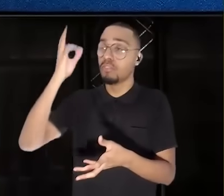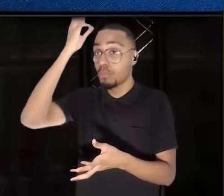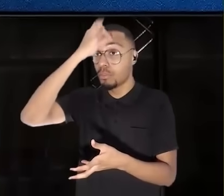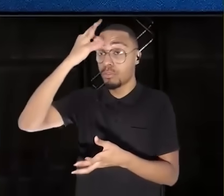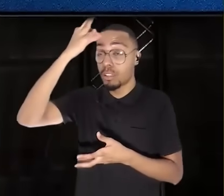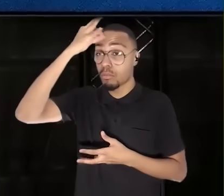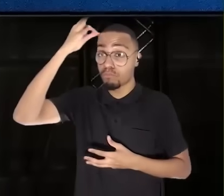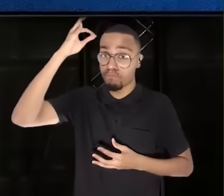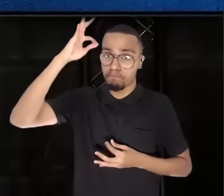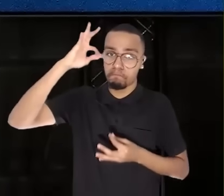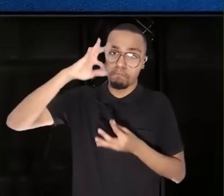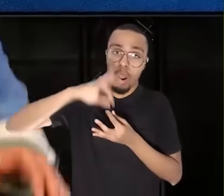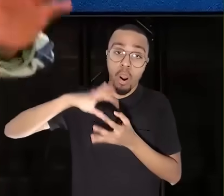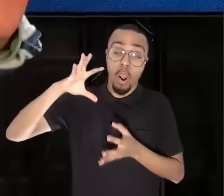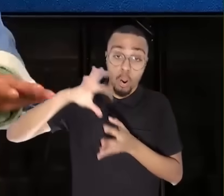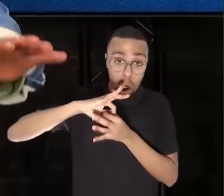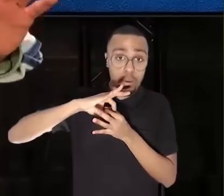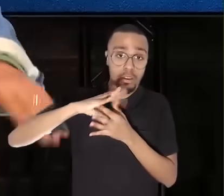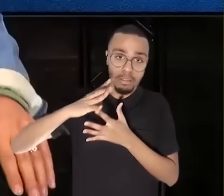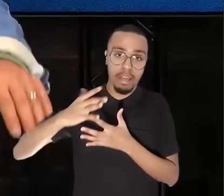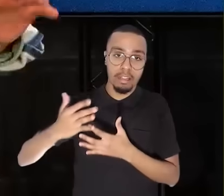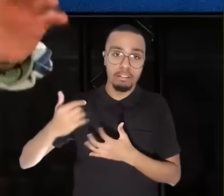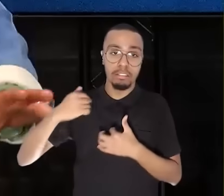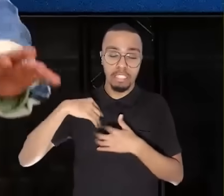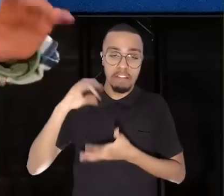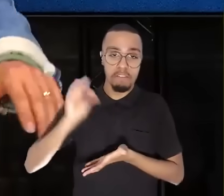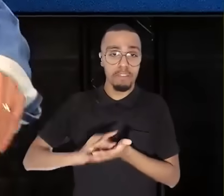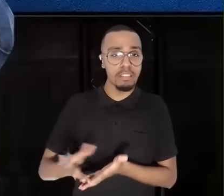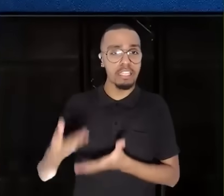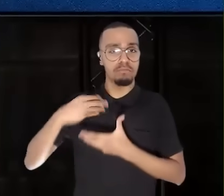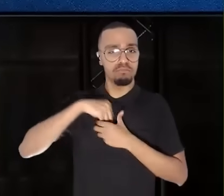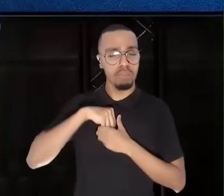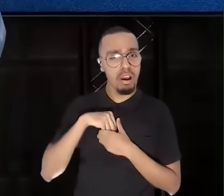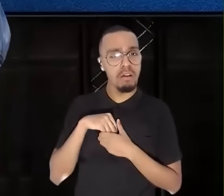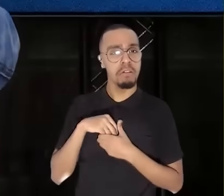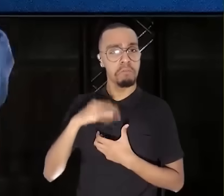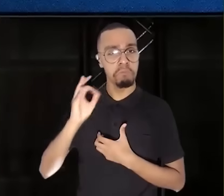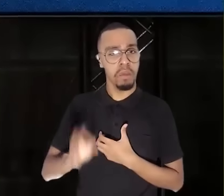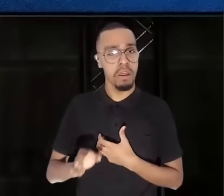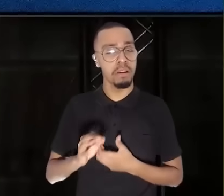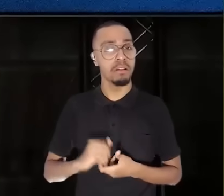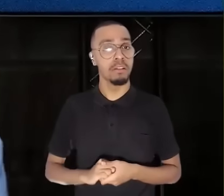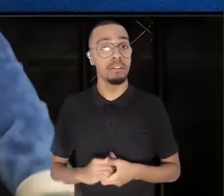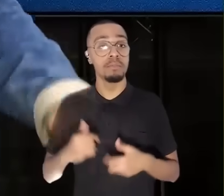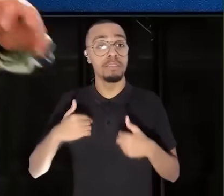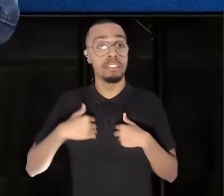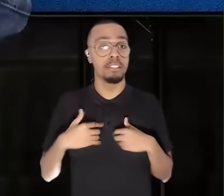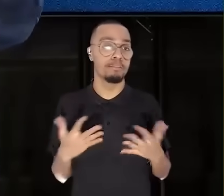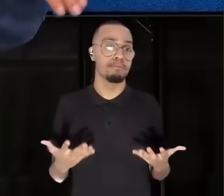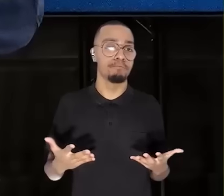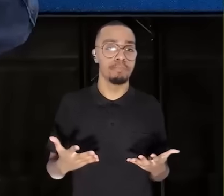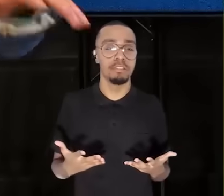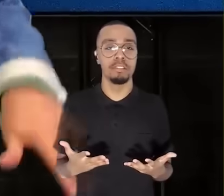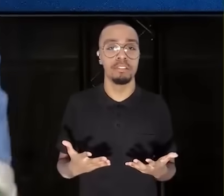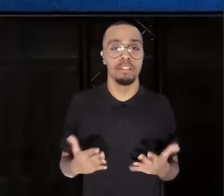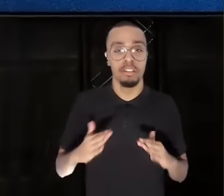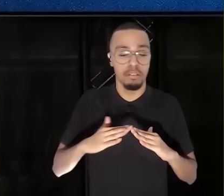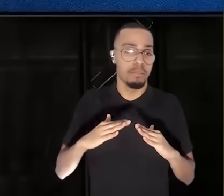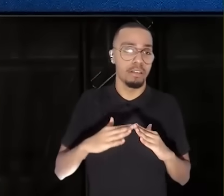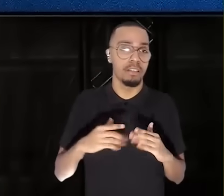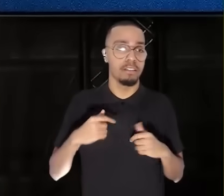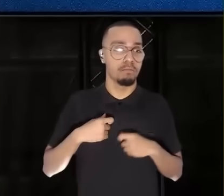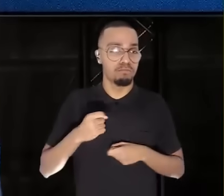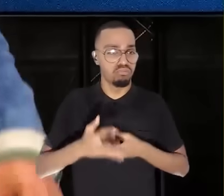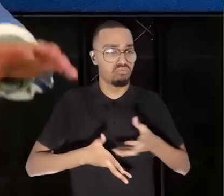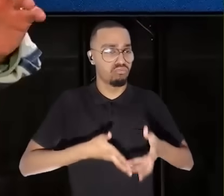você. Porque está consumado, diga comigo, está consumado. Você já foi abençoado nas regiões